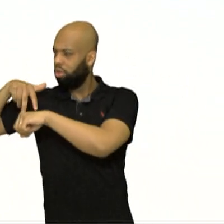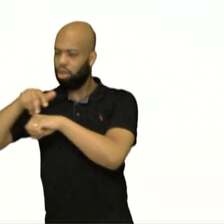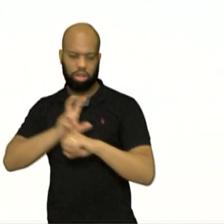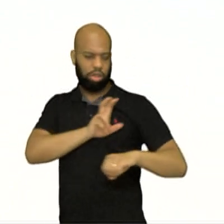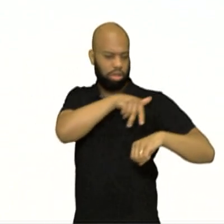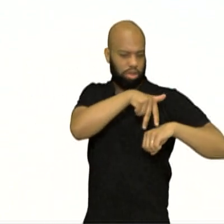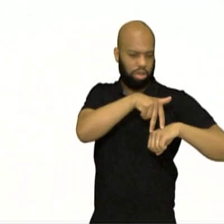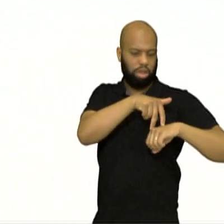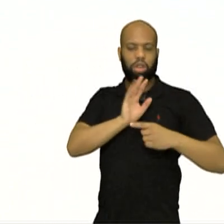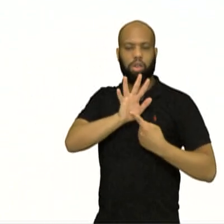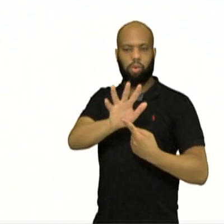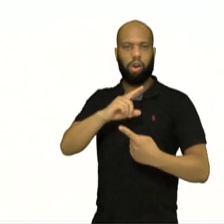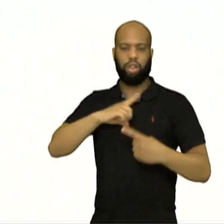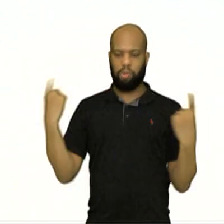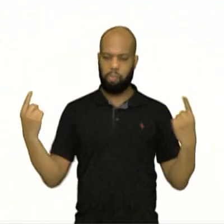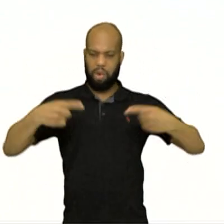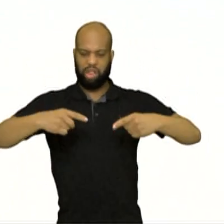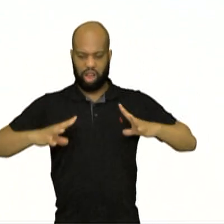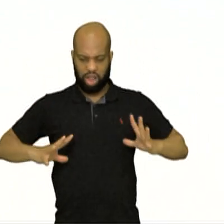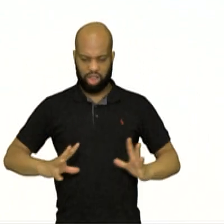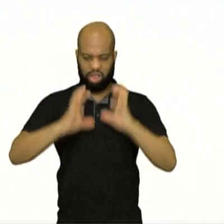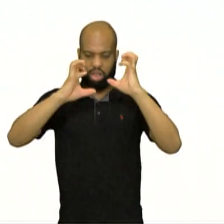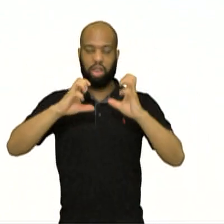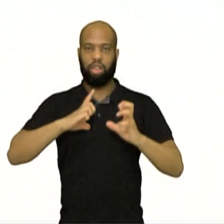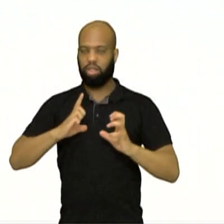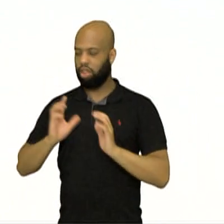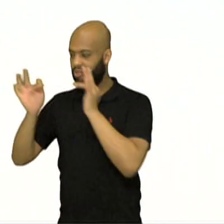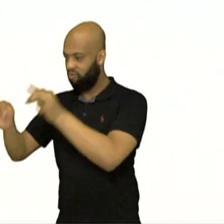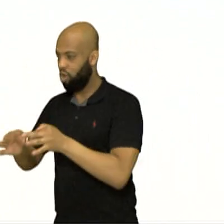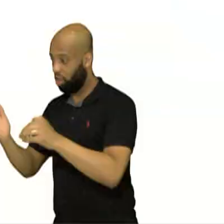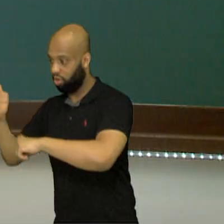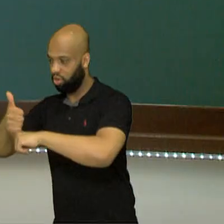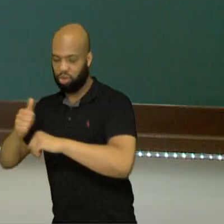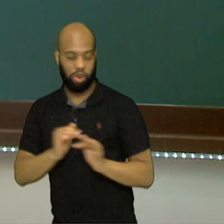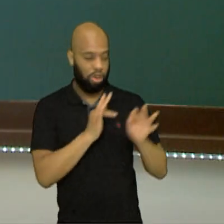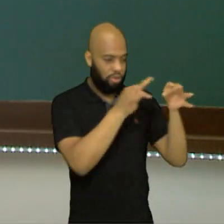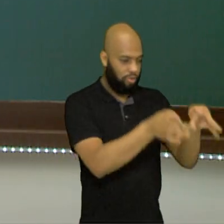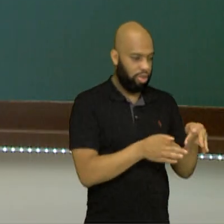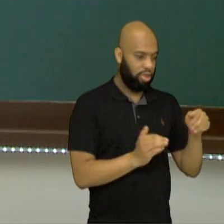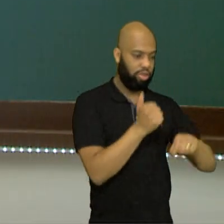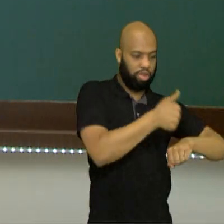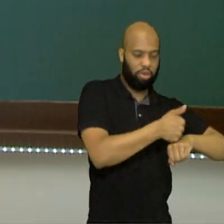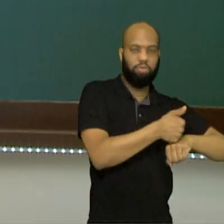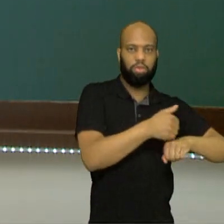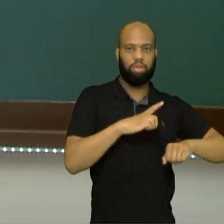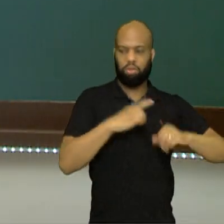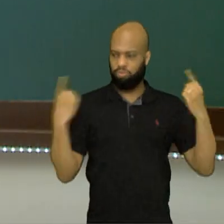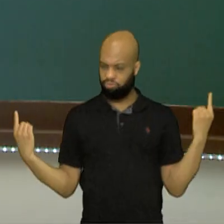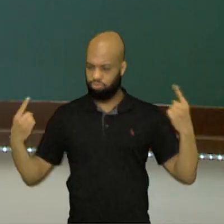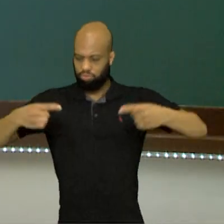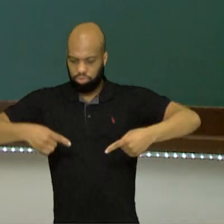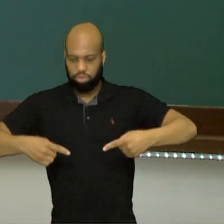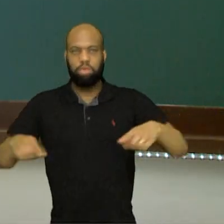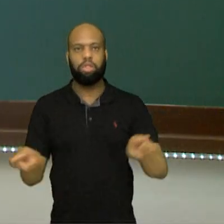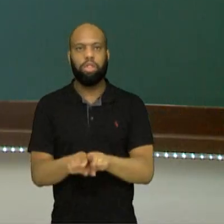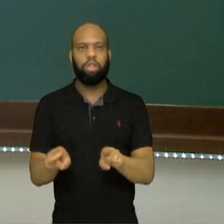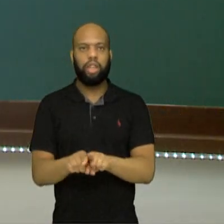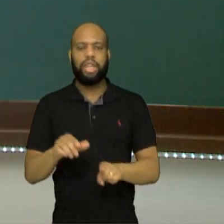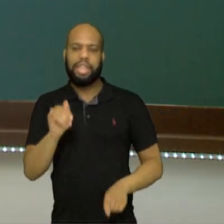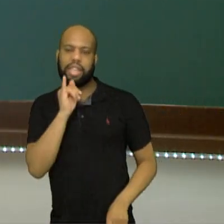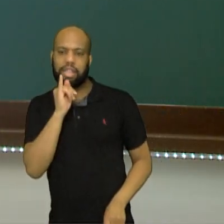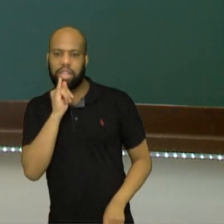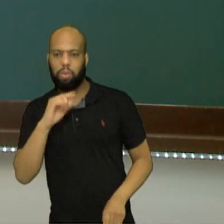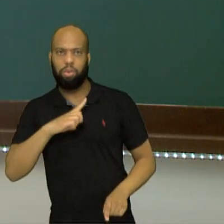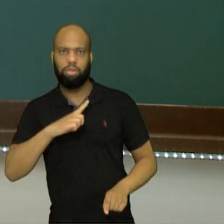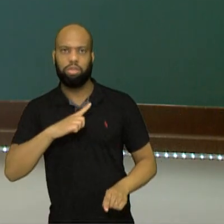a existência de batalhas e guerras entre senhores feudais. Então era comum. E outra coisa, pessoal, as invasões, né, elas não